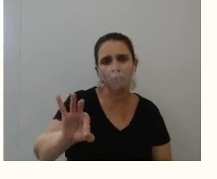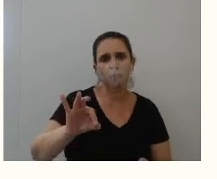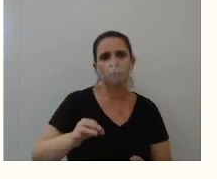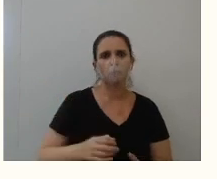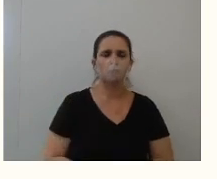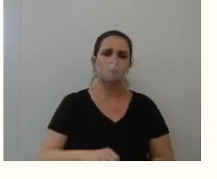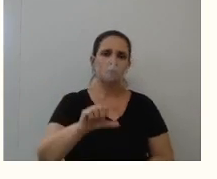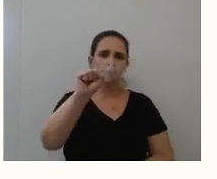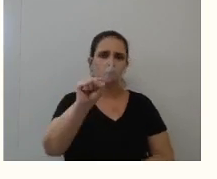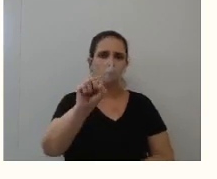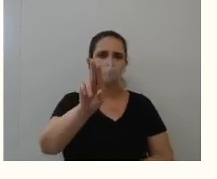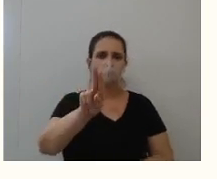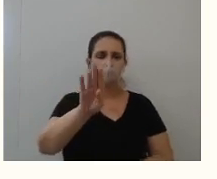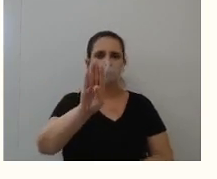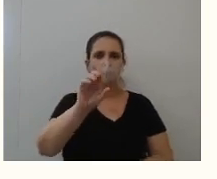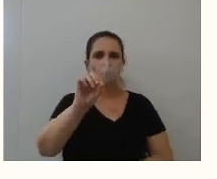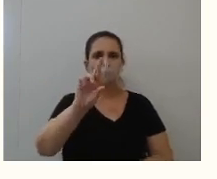conjunções